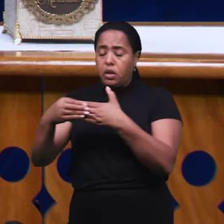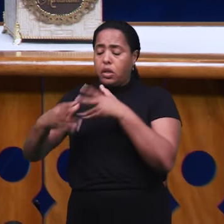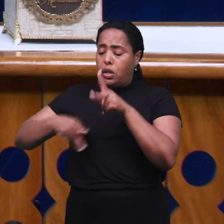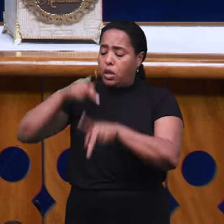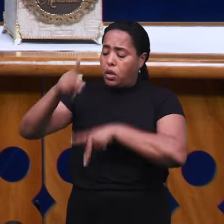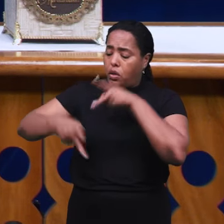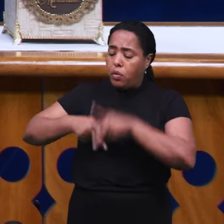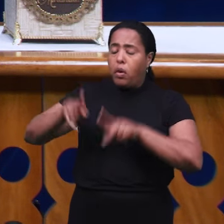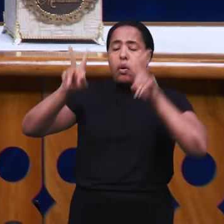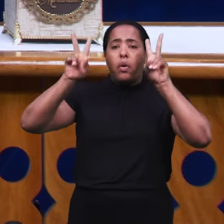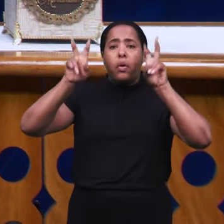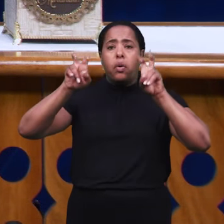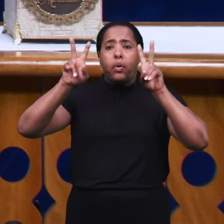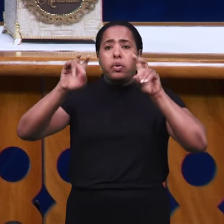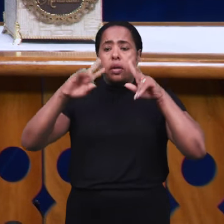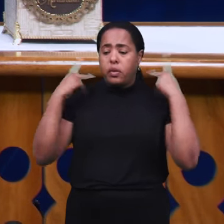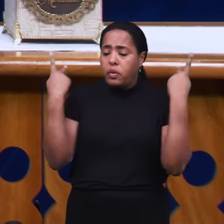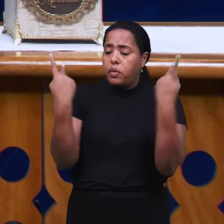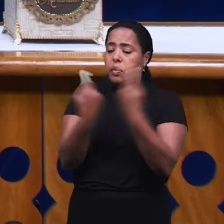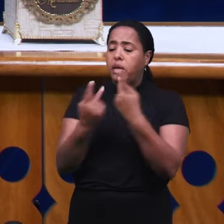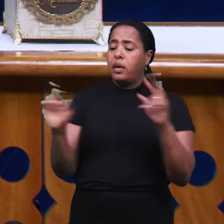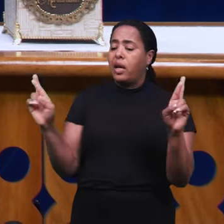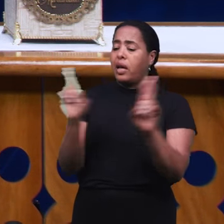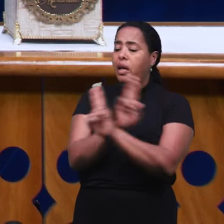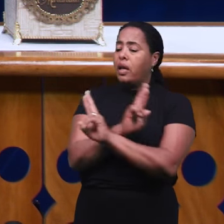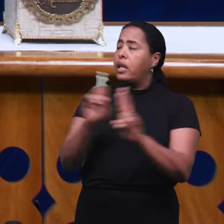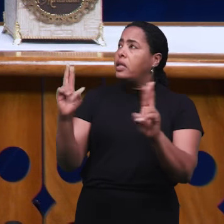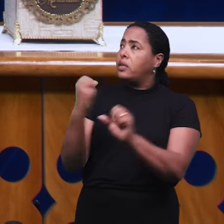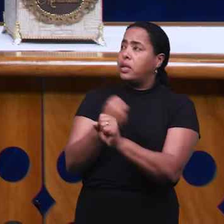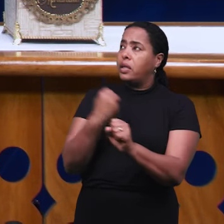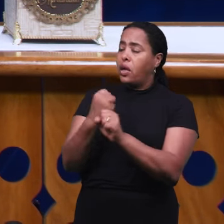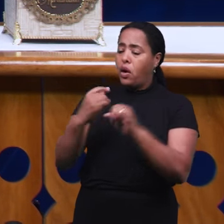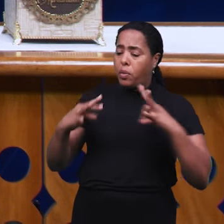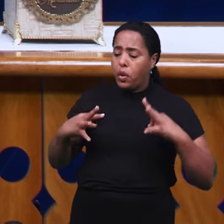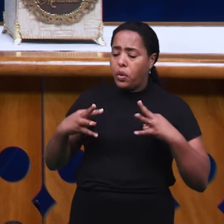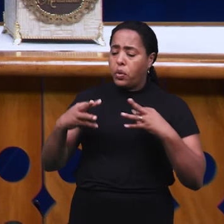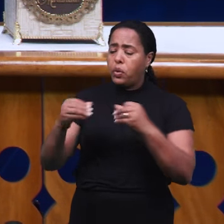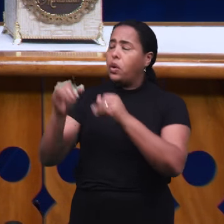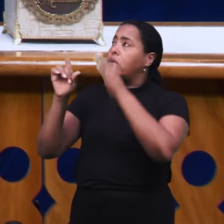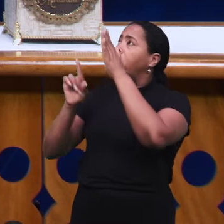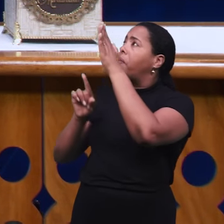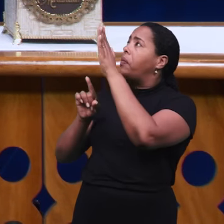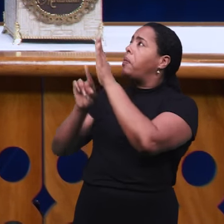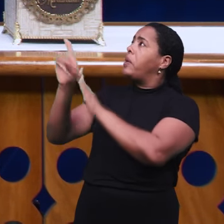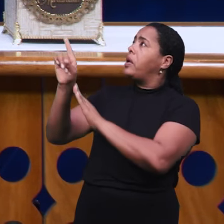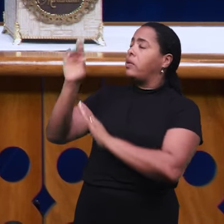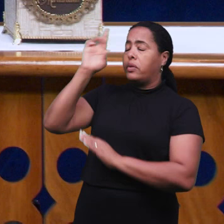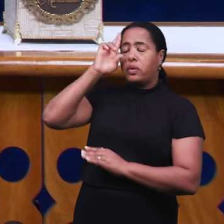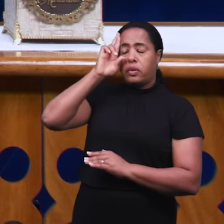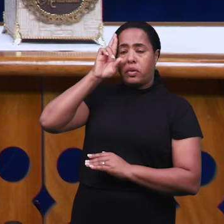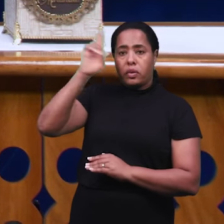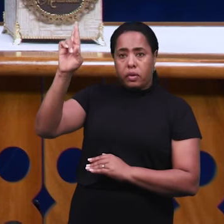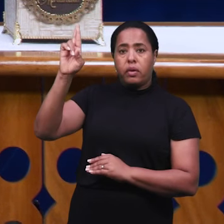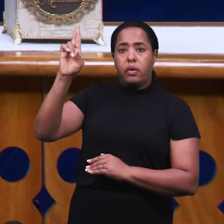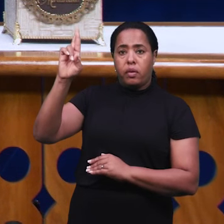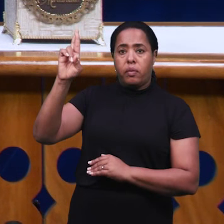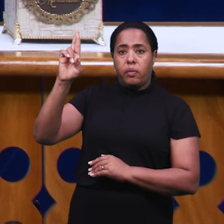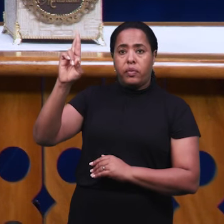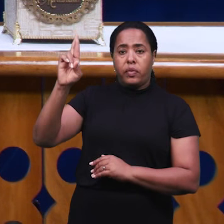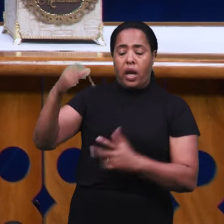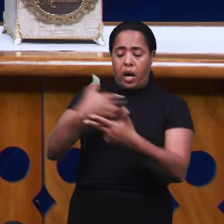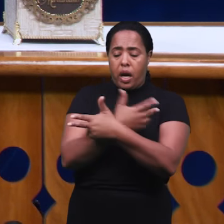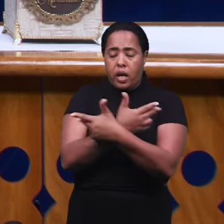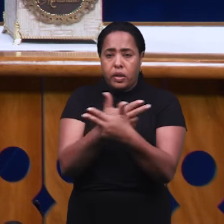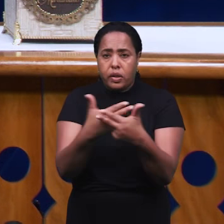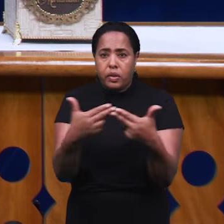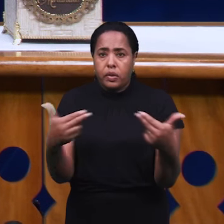povo. Os assuntos no presbitério que envolvem a obra, todos os assuntos são consultados ao Senhor. E aí, quando